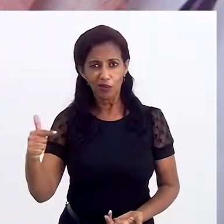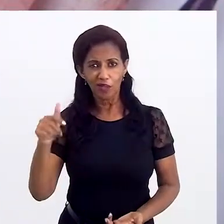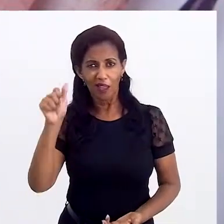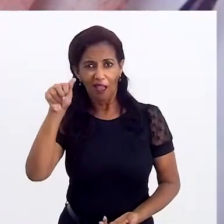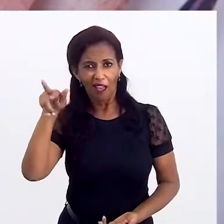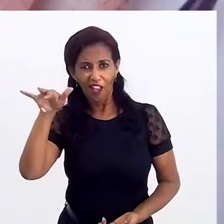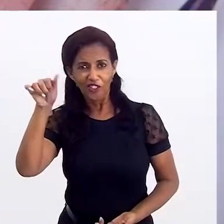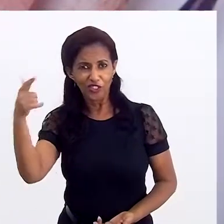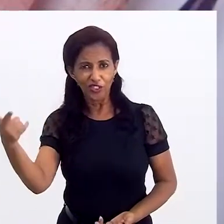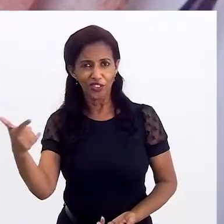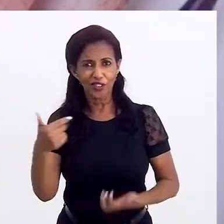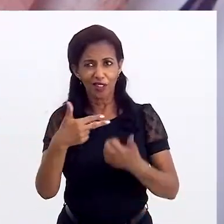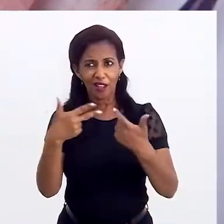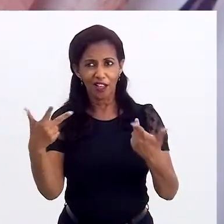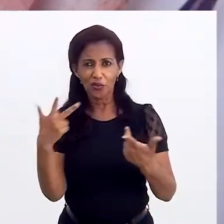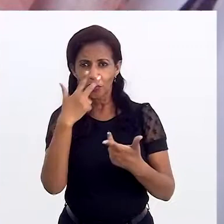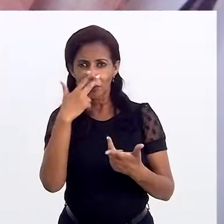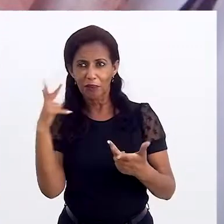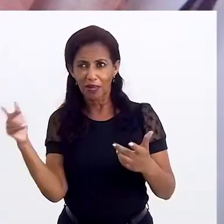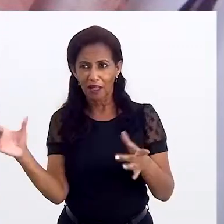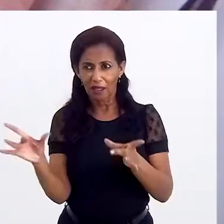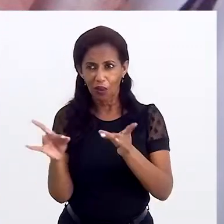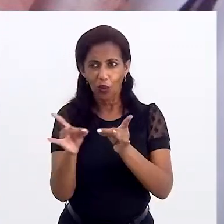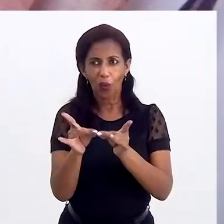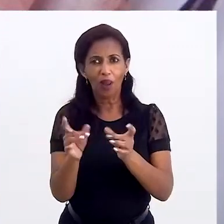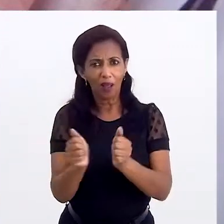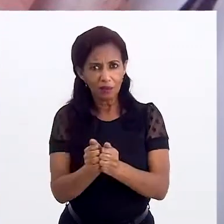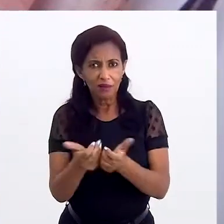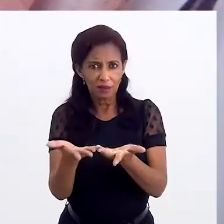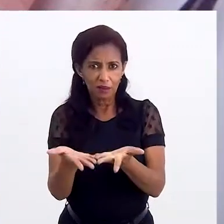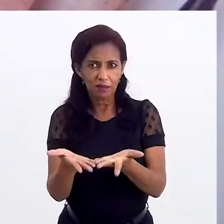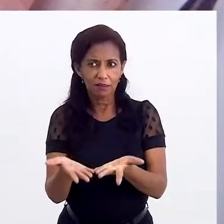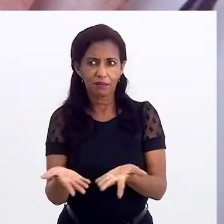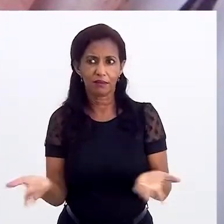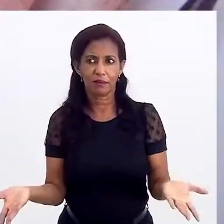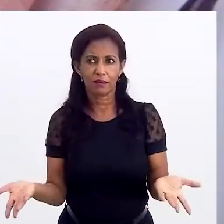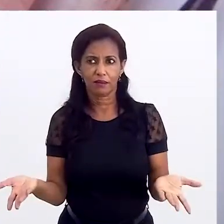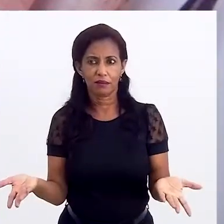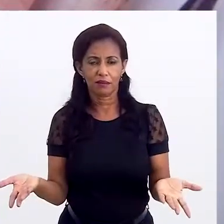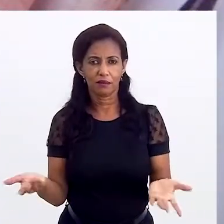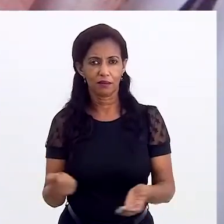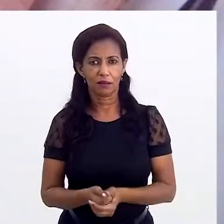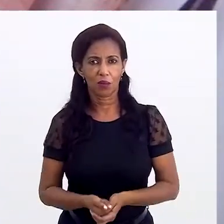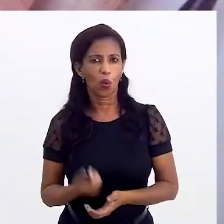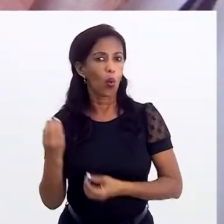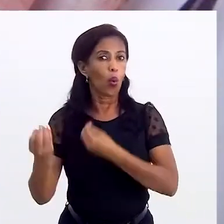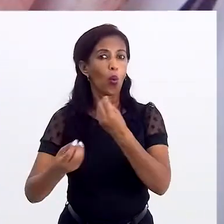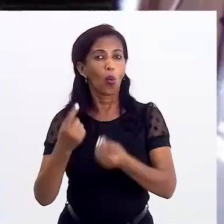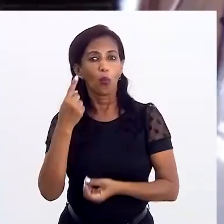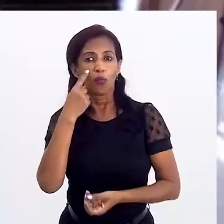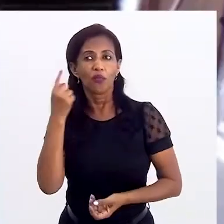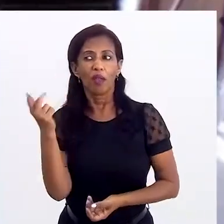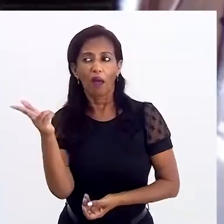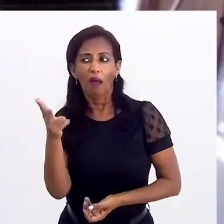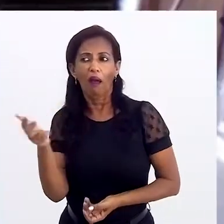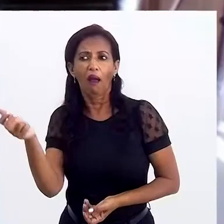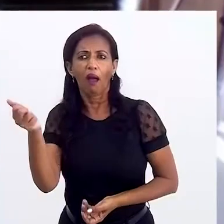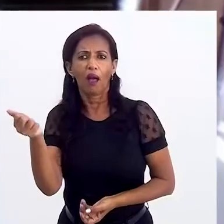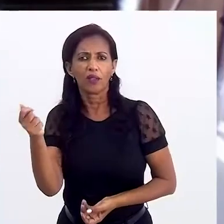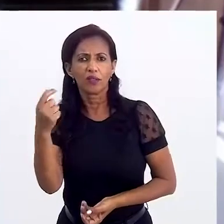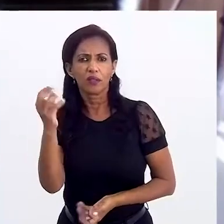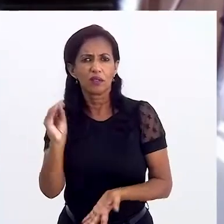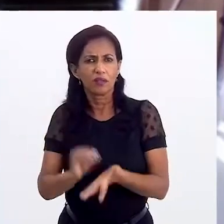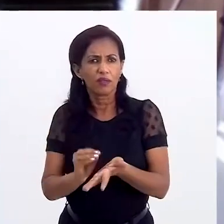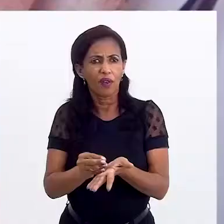artista. As coisas estão sei lá, coladas ali. Então, como ensinar arte